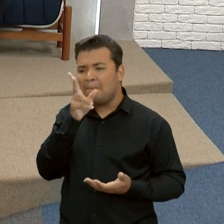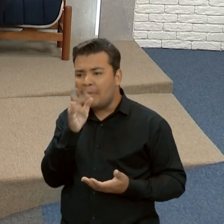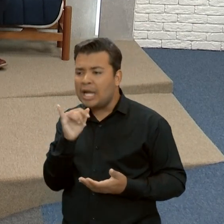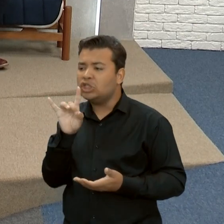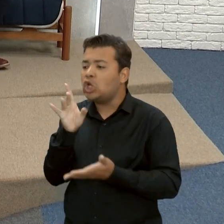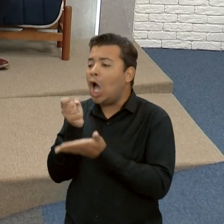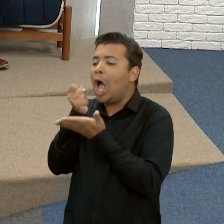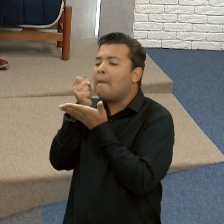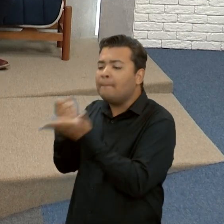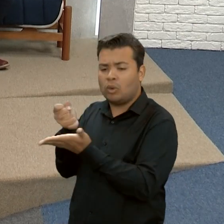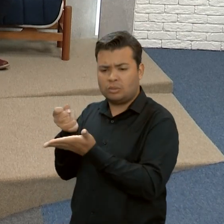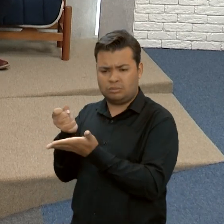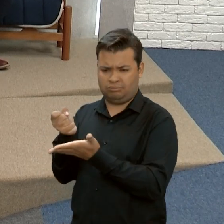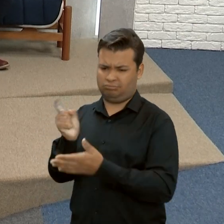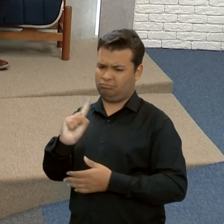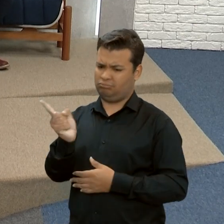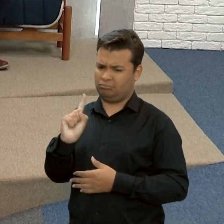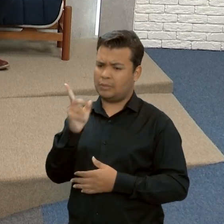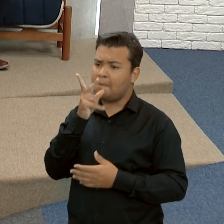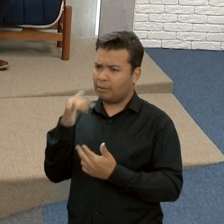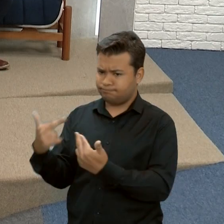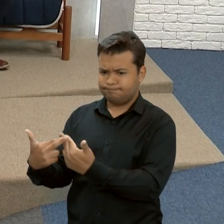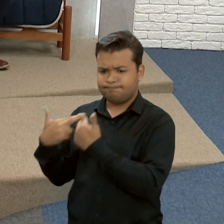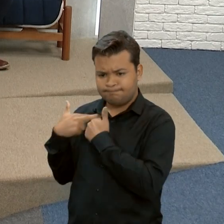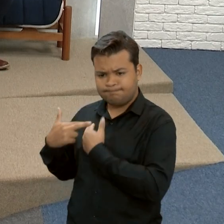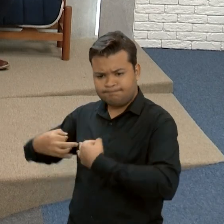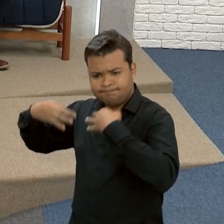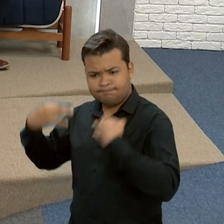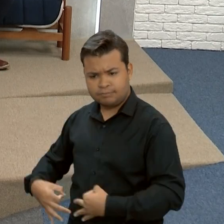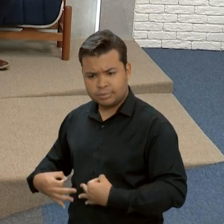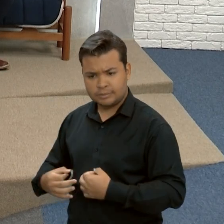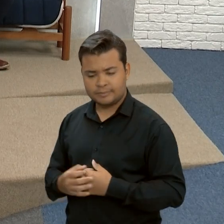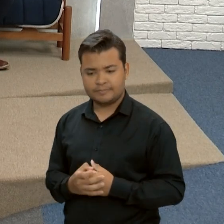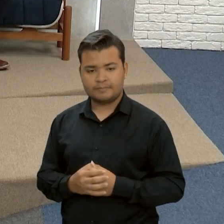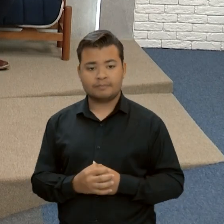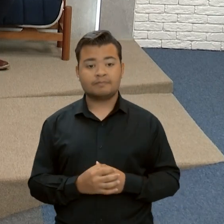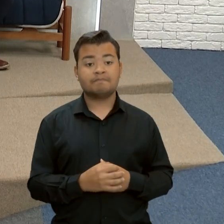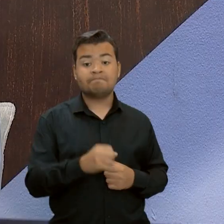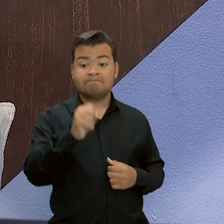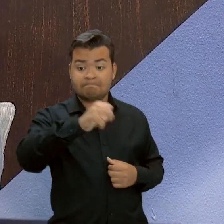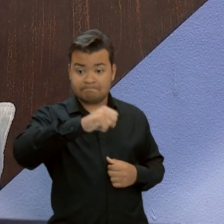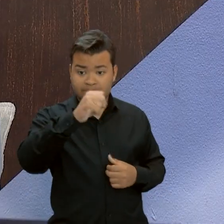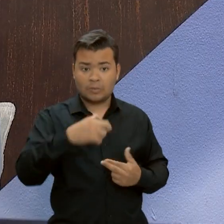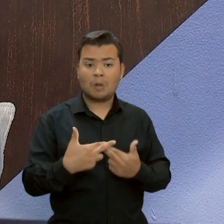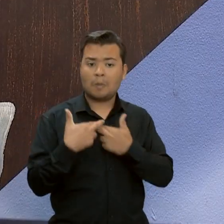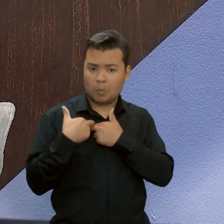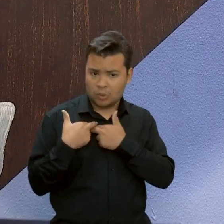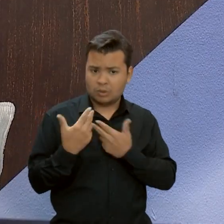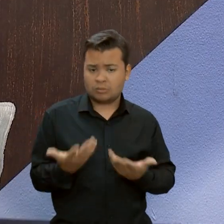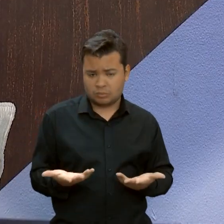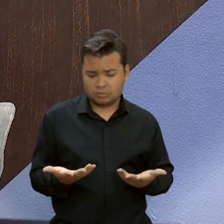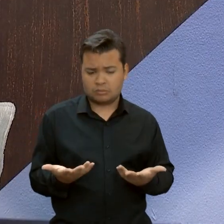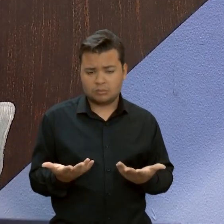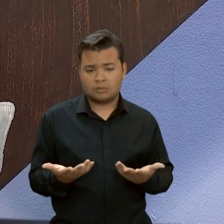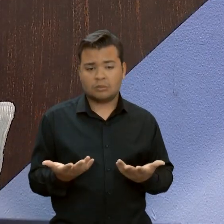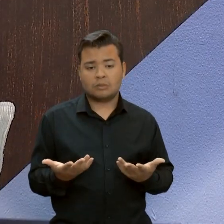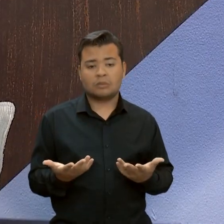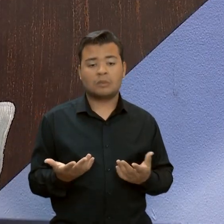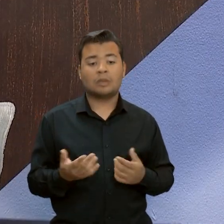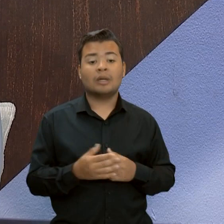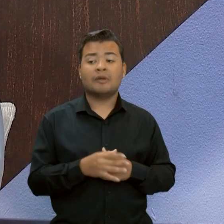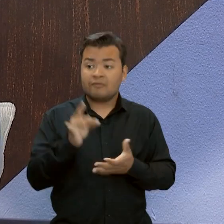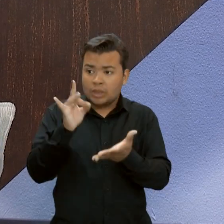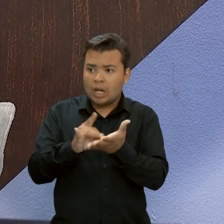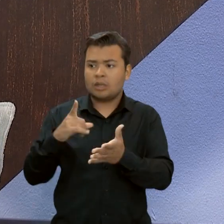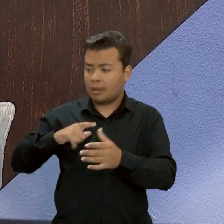uma responsabilidade. É, questão de responsabilidade, e a sociedade, ela vem, é uma metamorfose